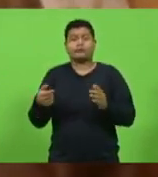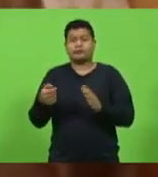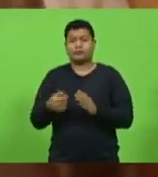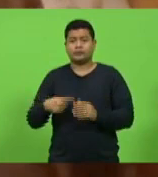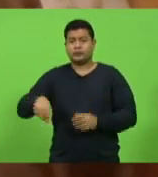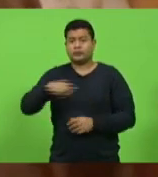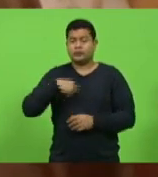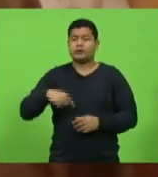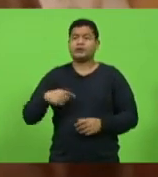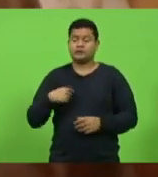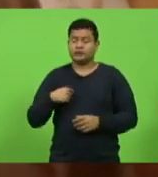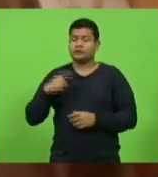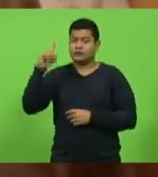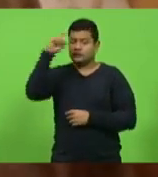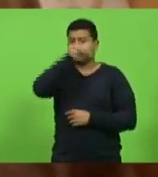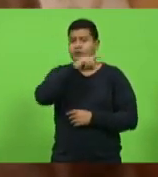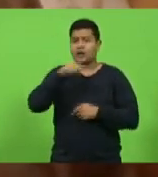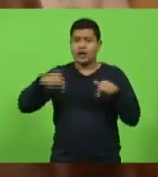Catarina, fecha aspas.